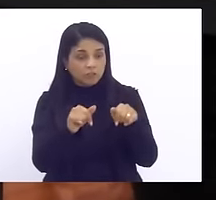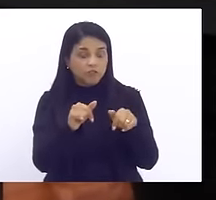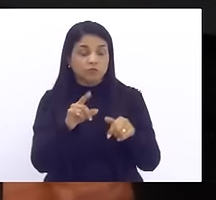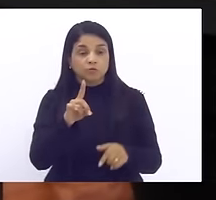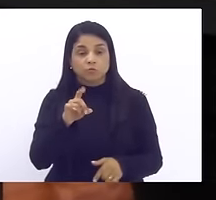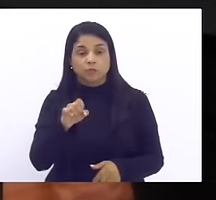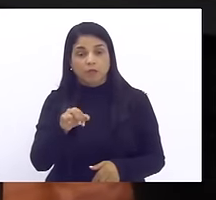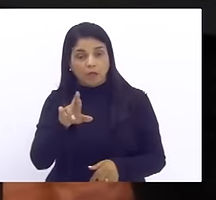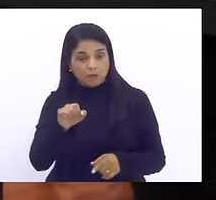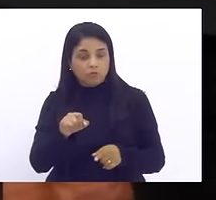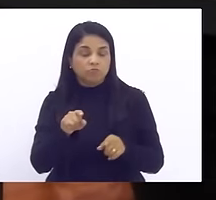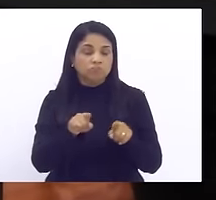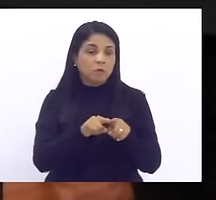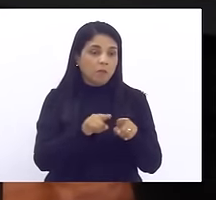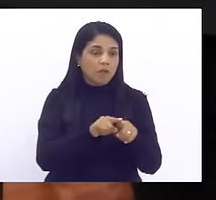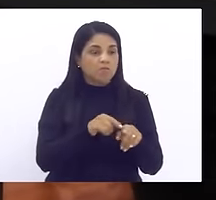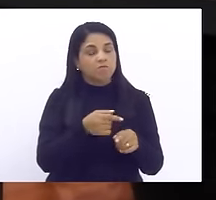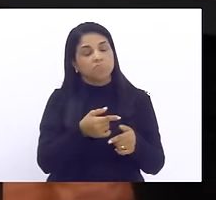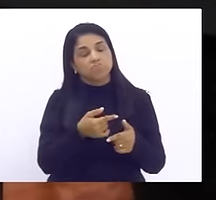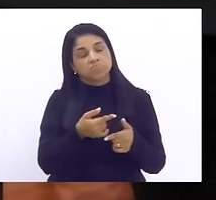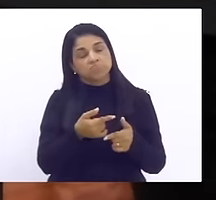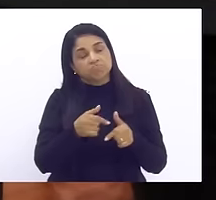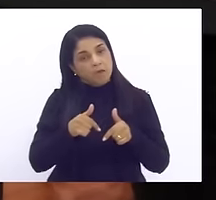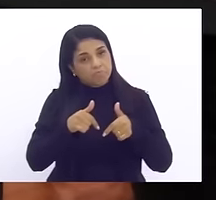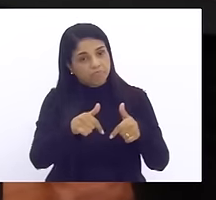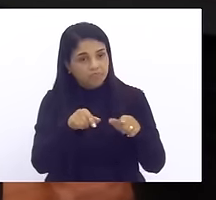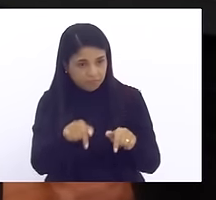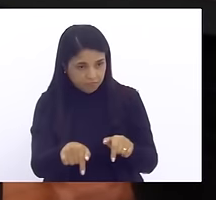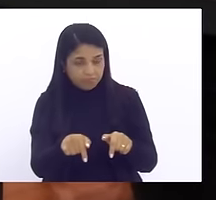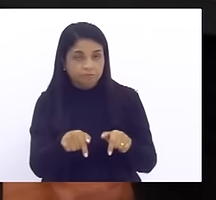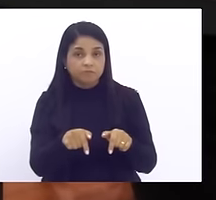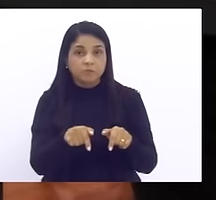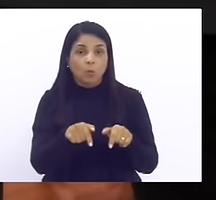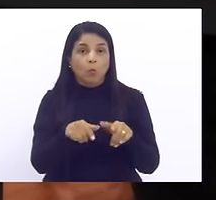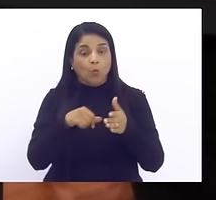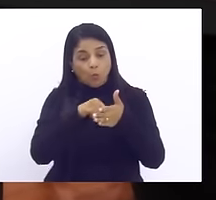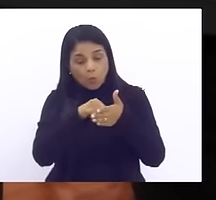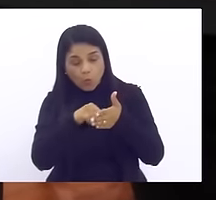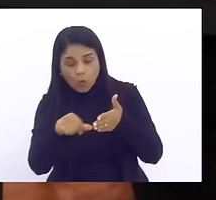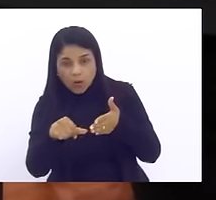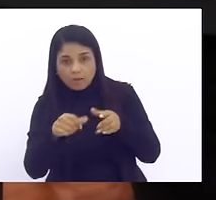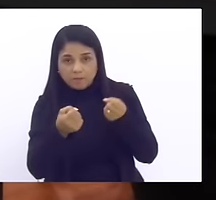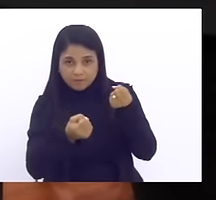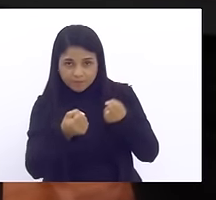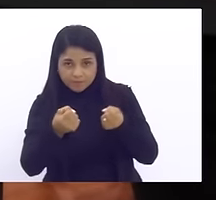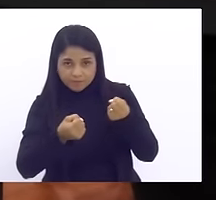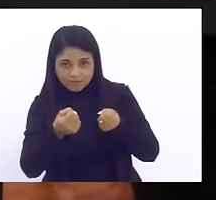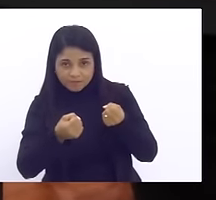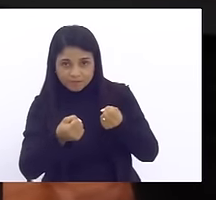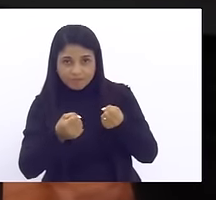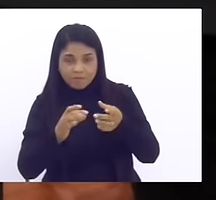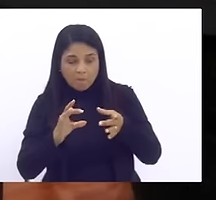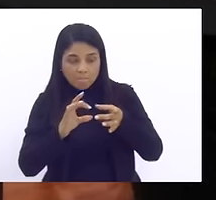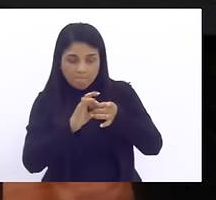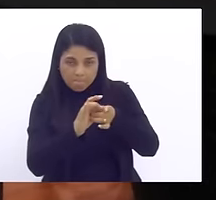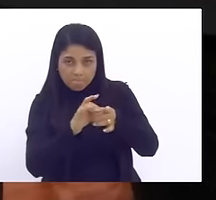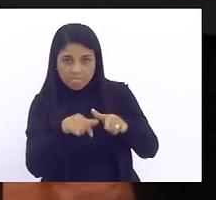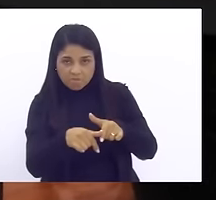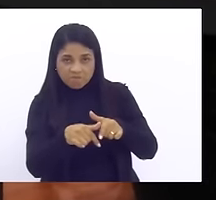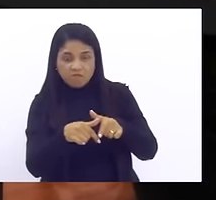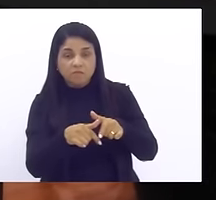esse lá que ele vai ser feito pelo débito Agora é sem dúvida que o lacramento do veículo é para dar segurança